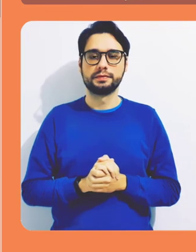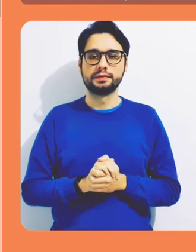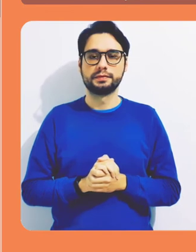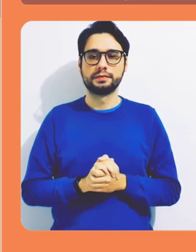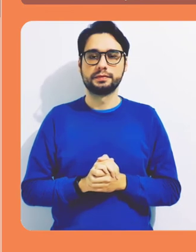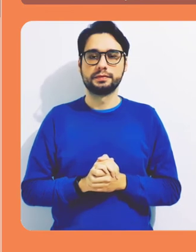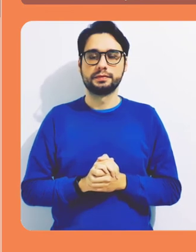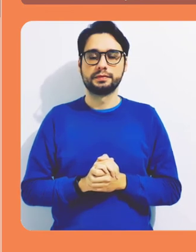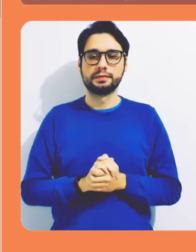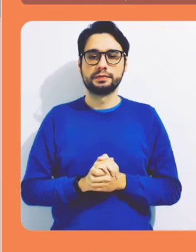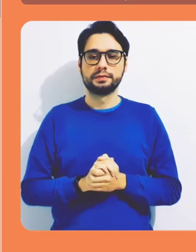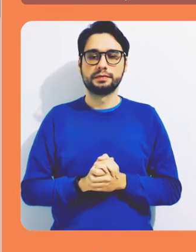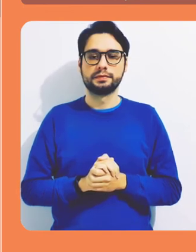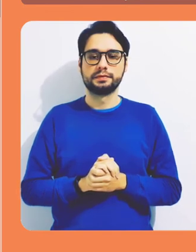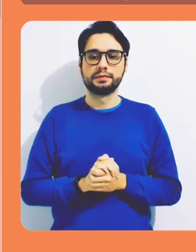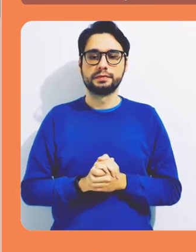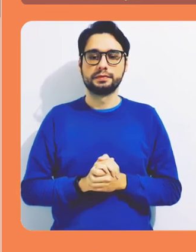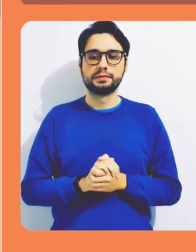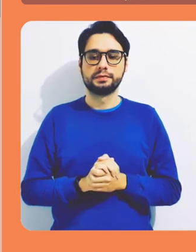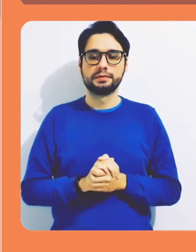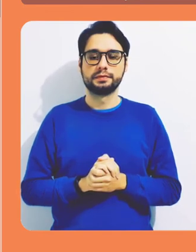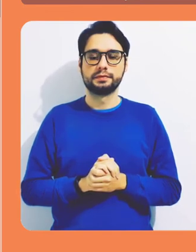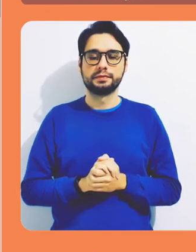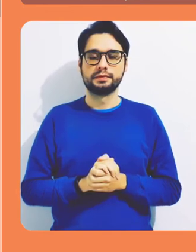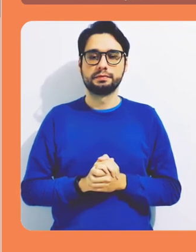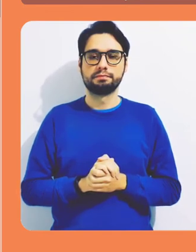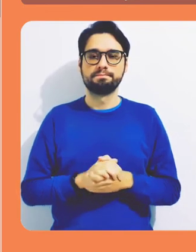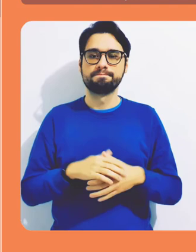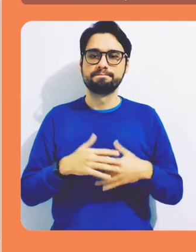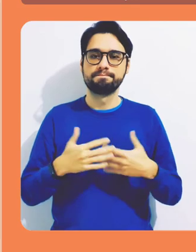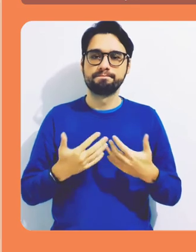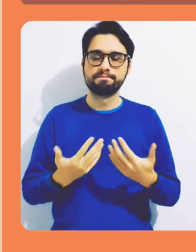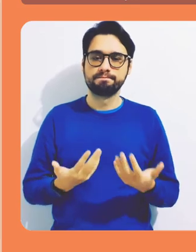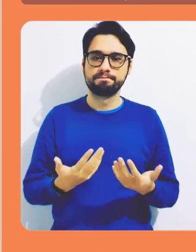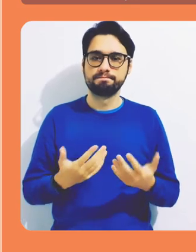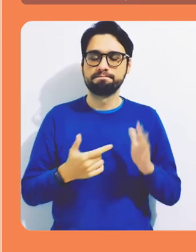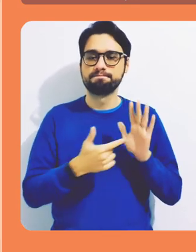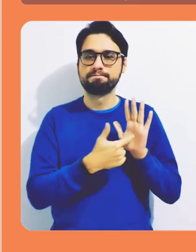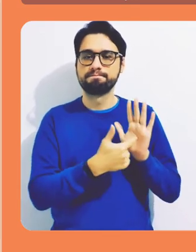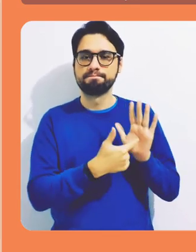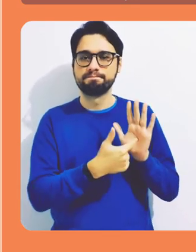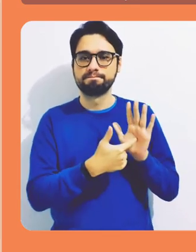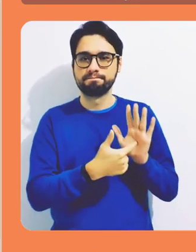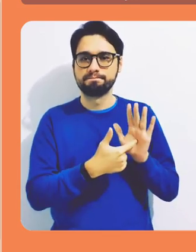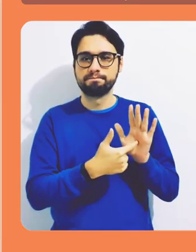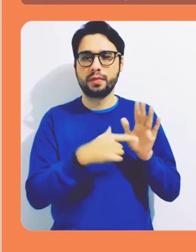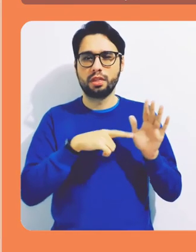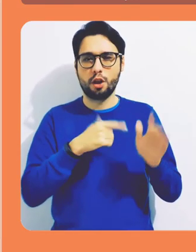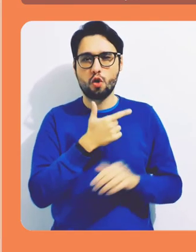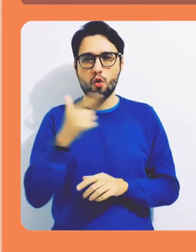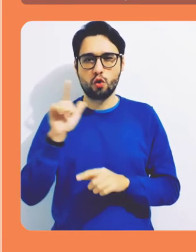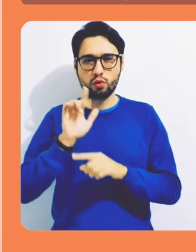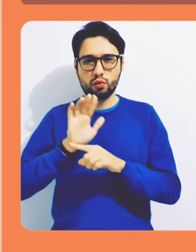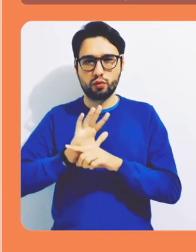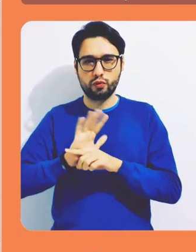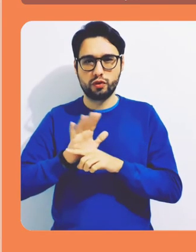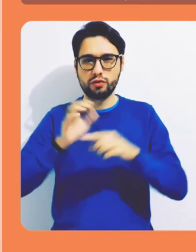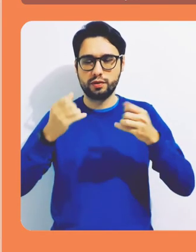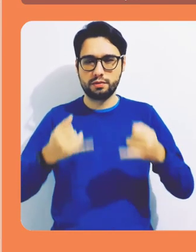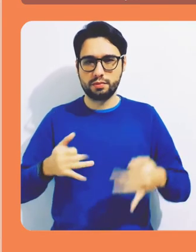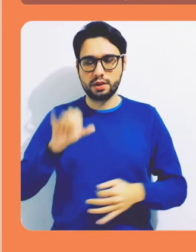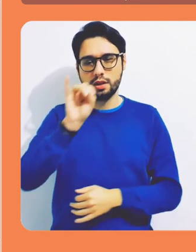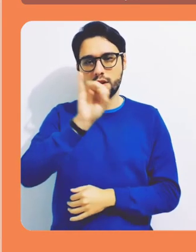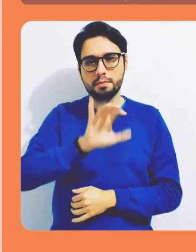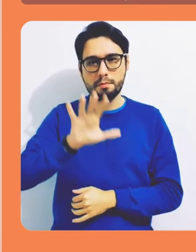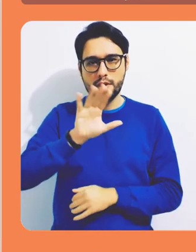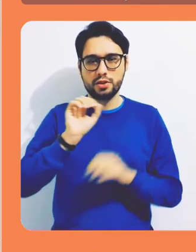de arquivos. Aqui, já mostrei para vocês. Tem um outro vídeo que fala sobre isso.